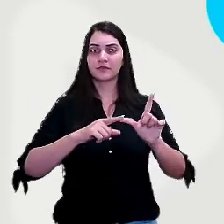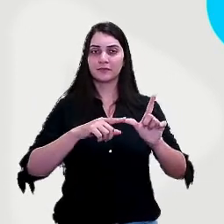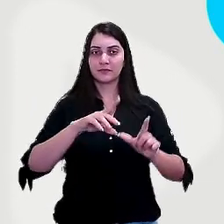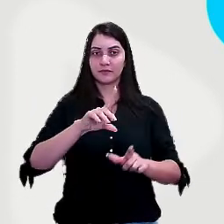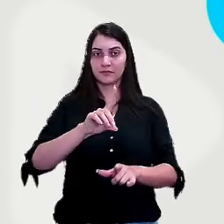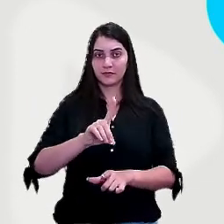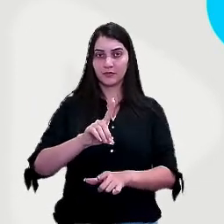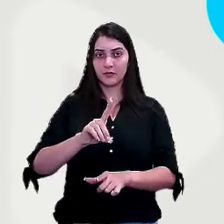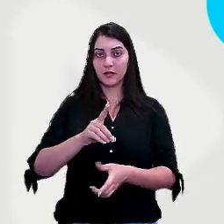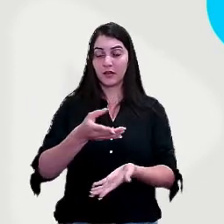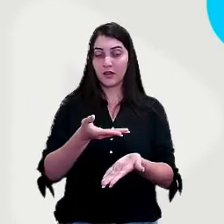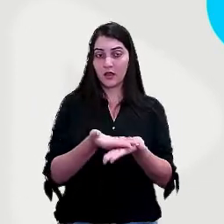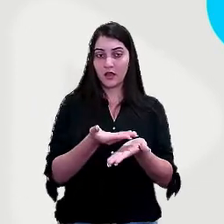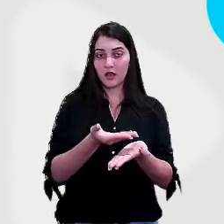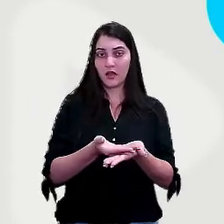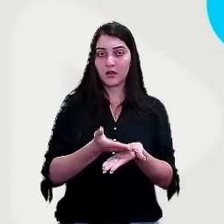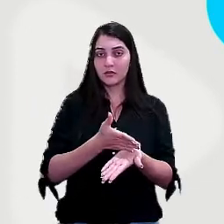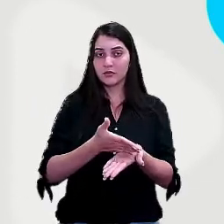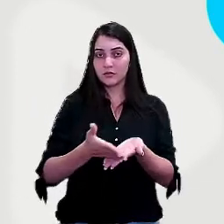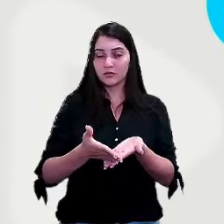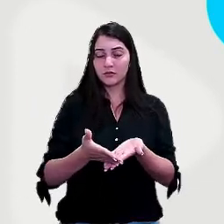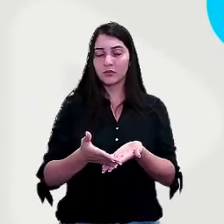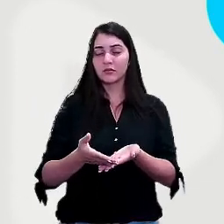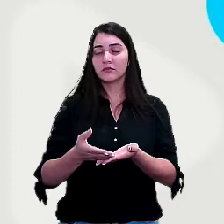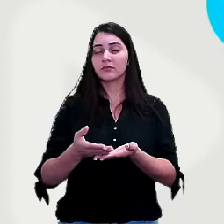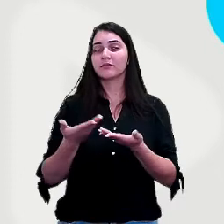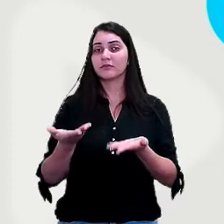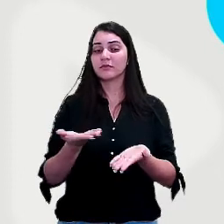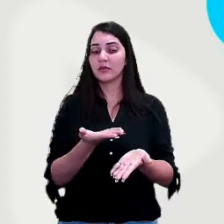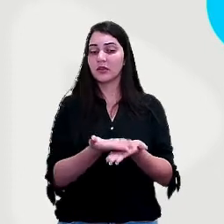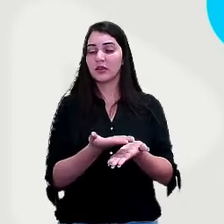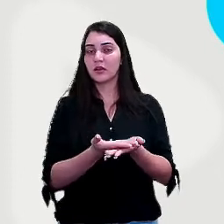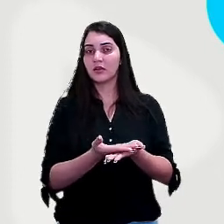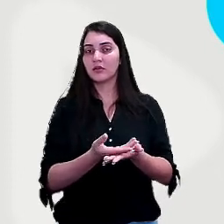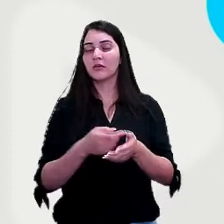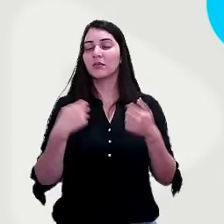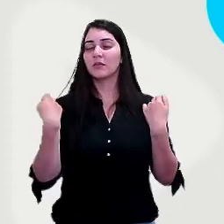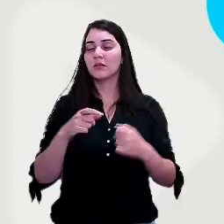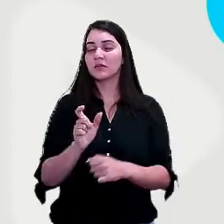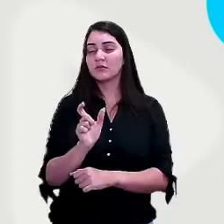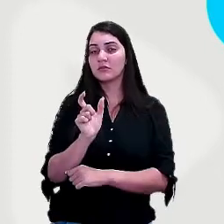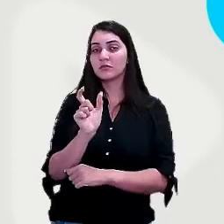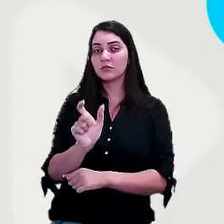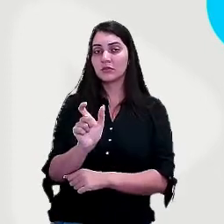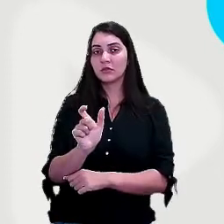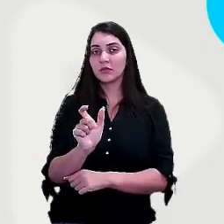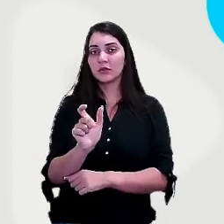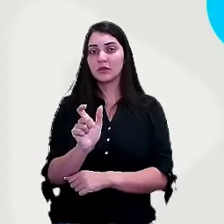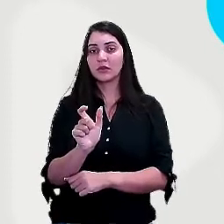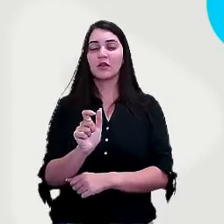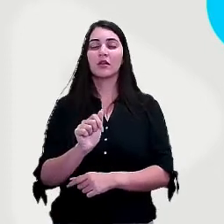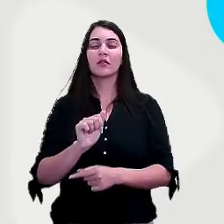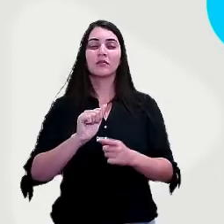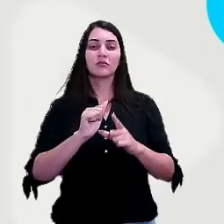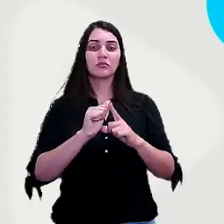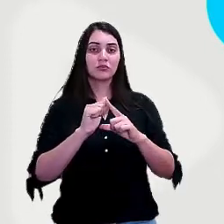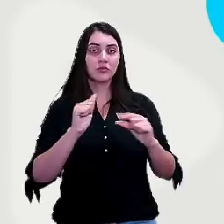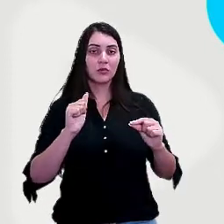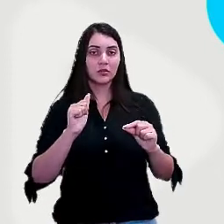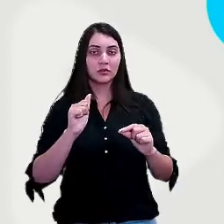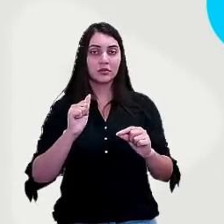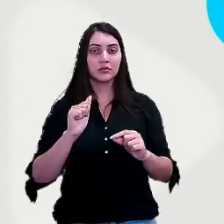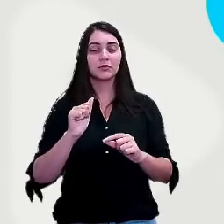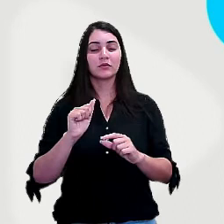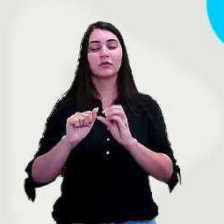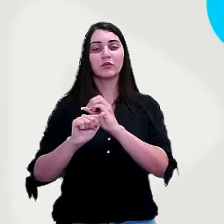aula começou. Para aula, eu tenho que colocar um artigo singular. e